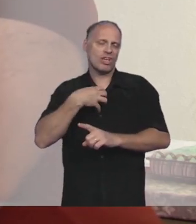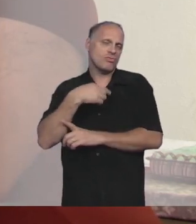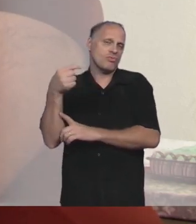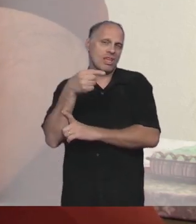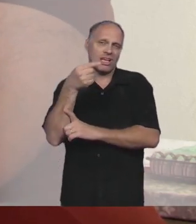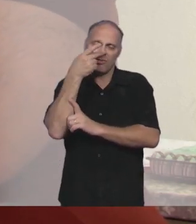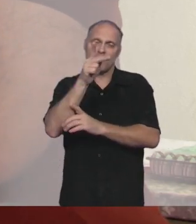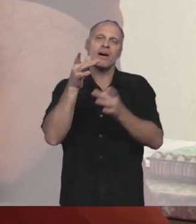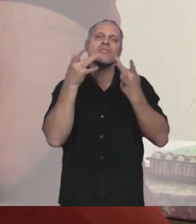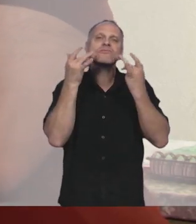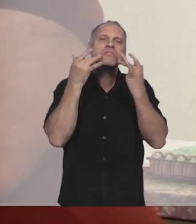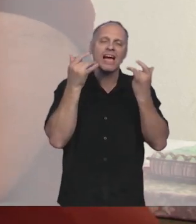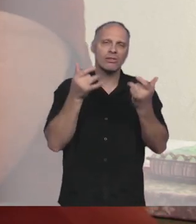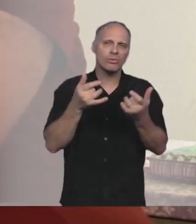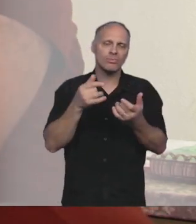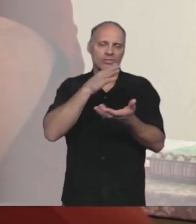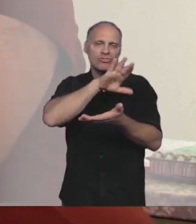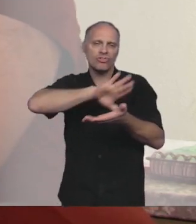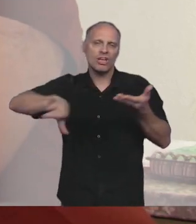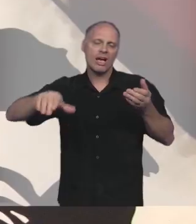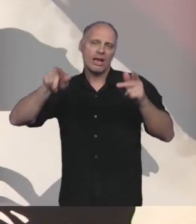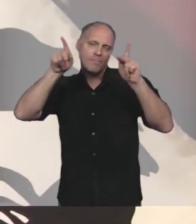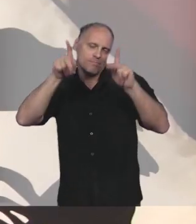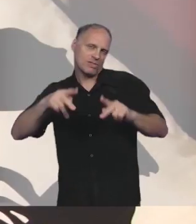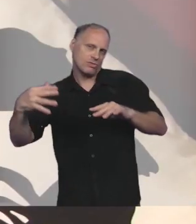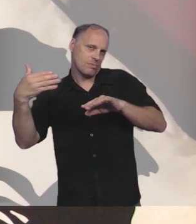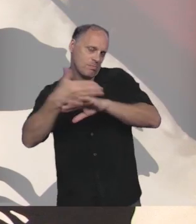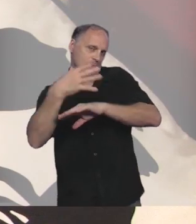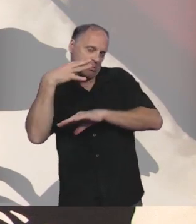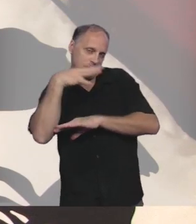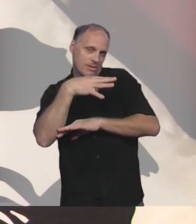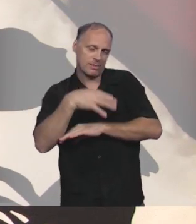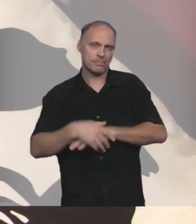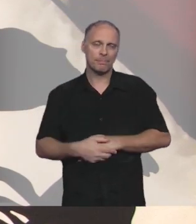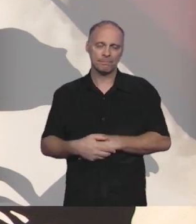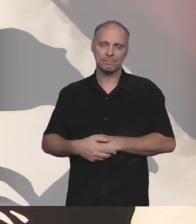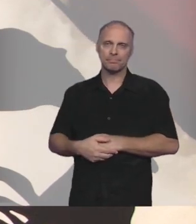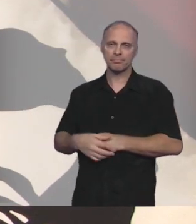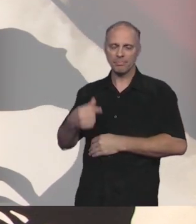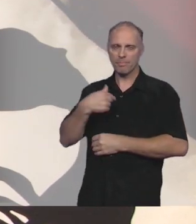Eu acho que não. Eu acho que